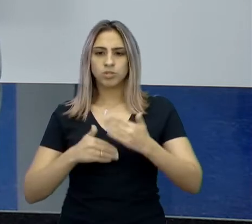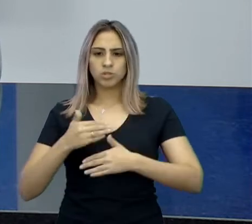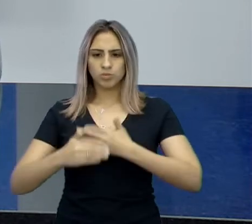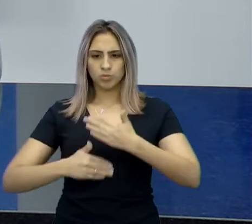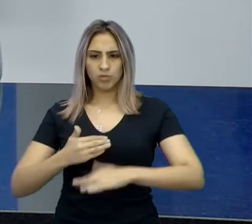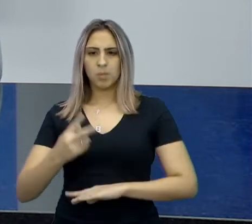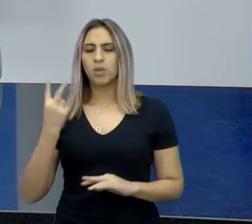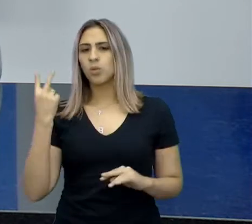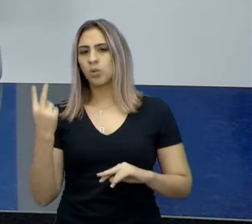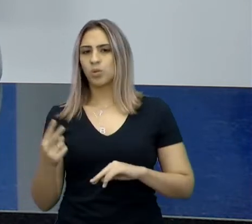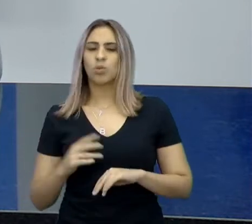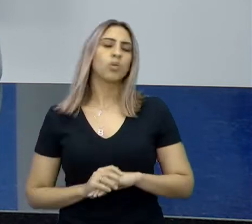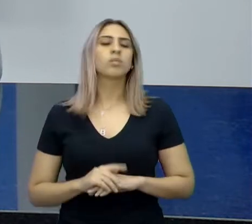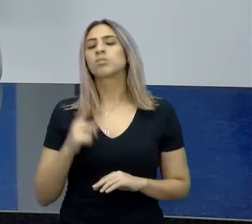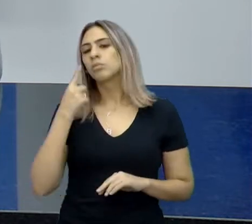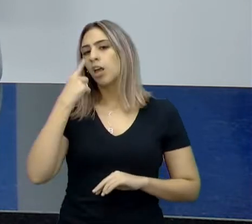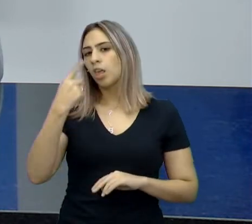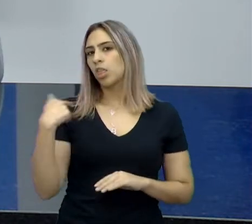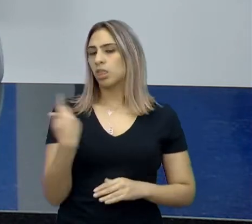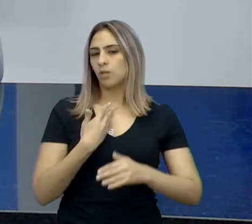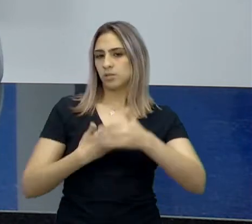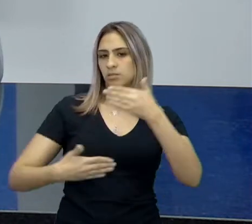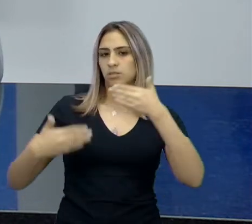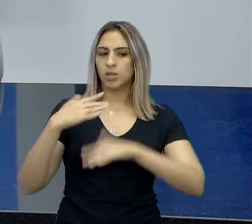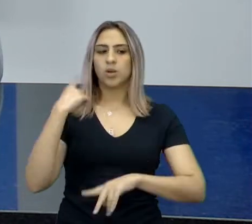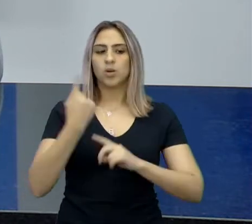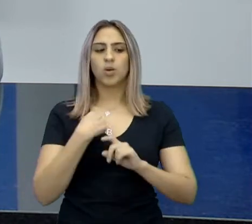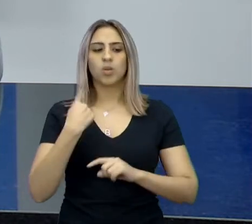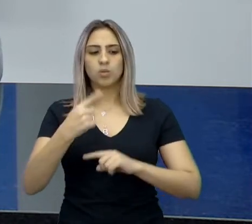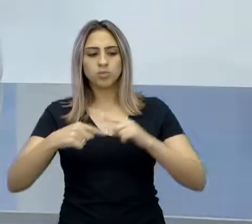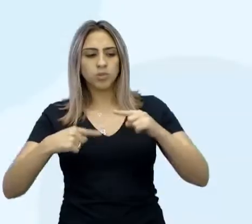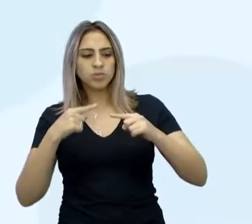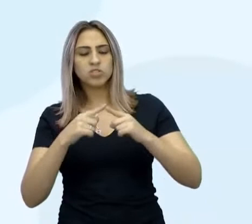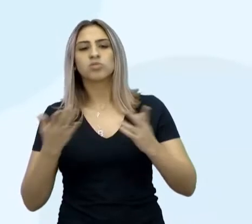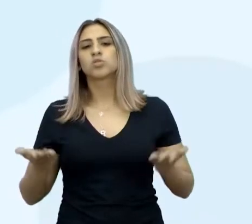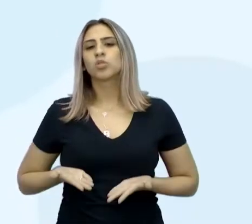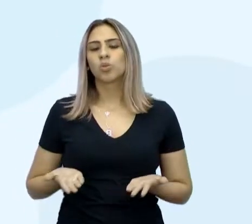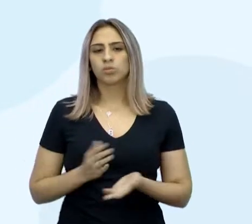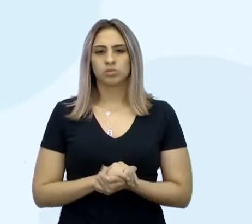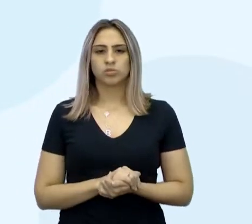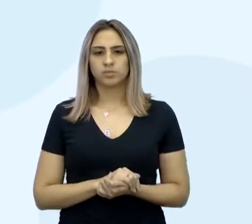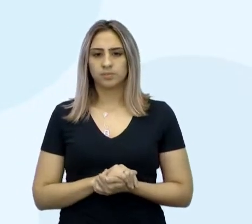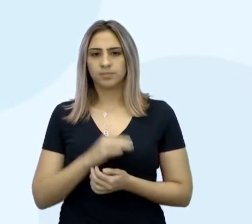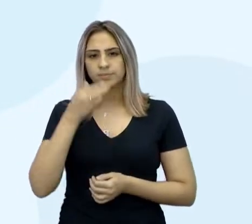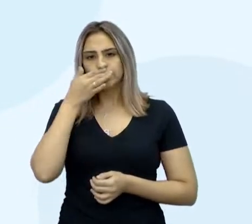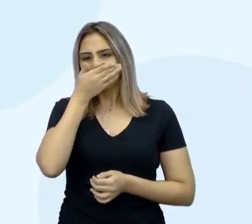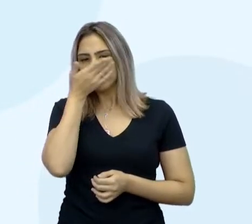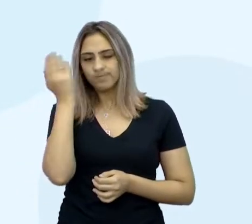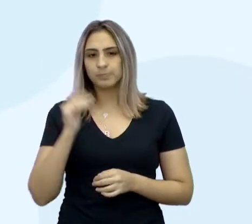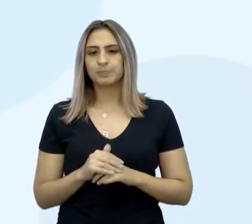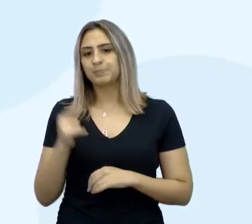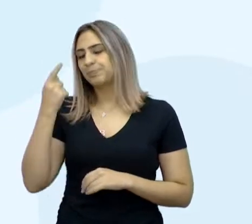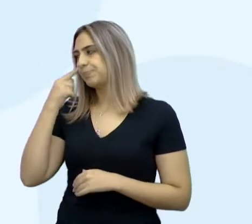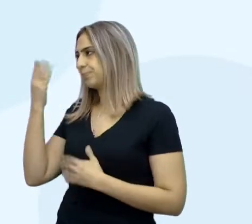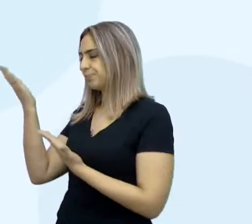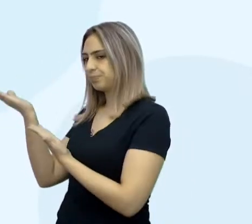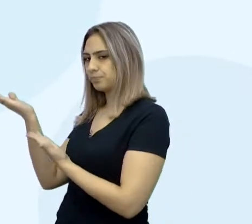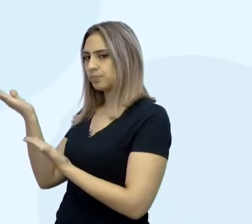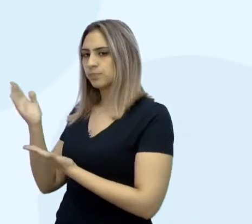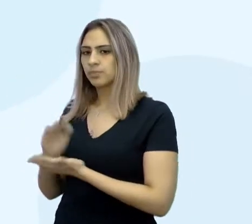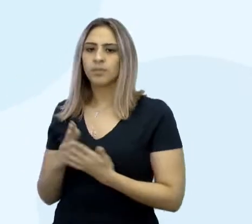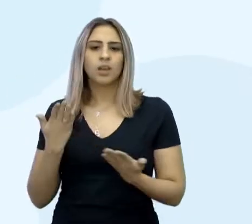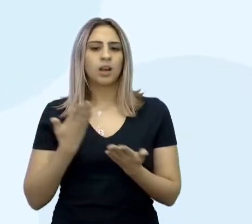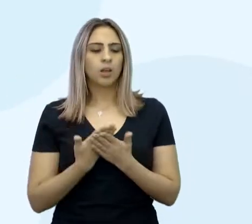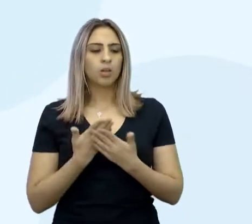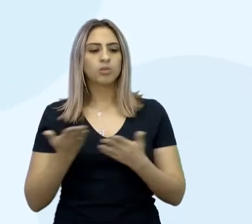desenvolvimento 2. Vamos lá ver na nossa telinha quais os nossos objetivos de hoje. Bora lá! Bem, na aula de